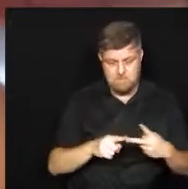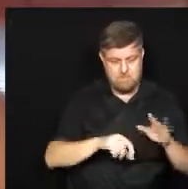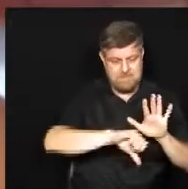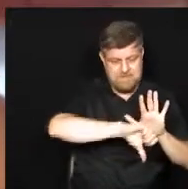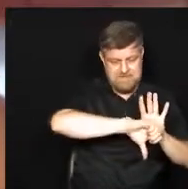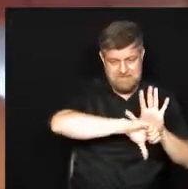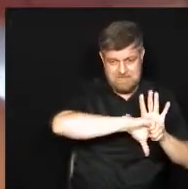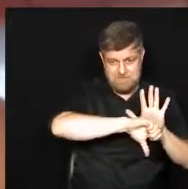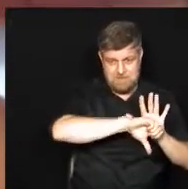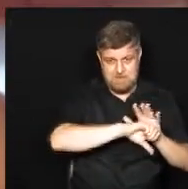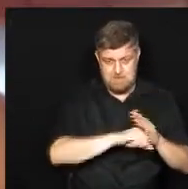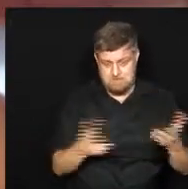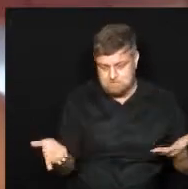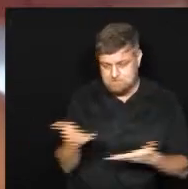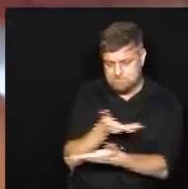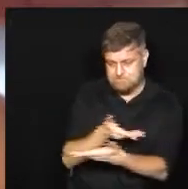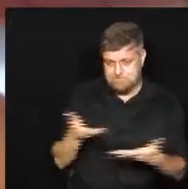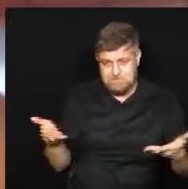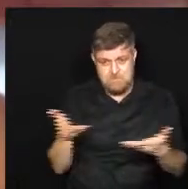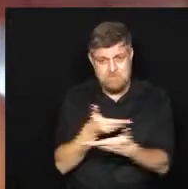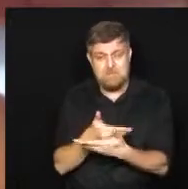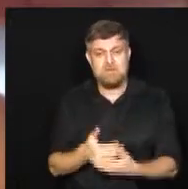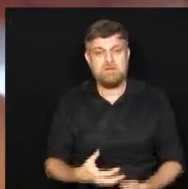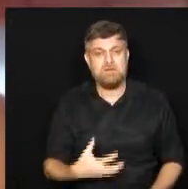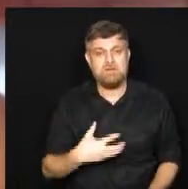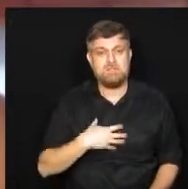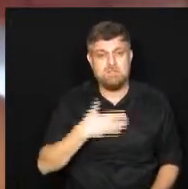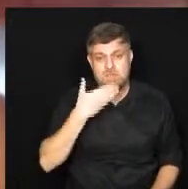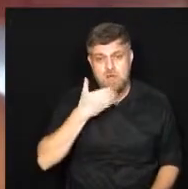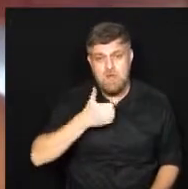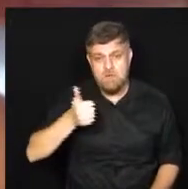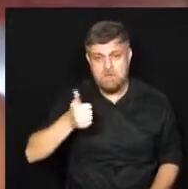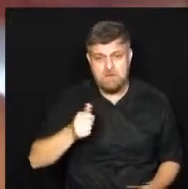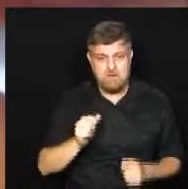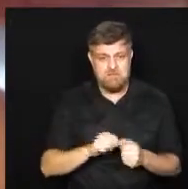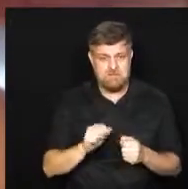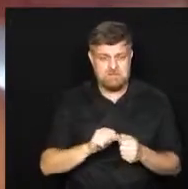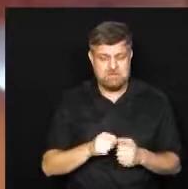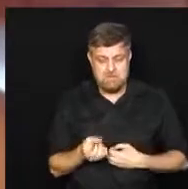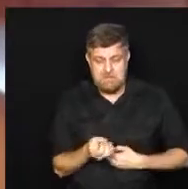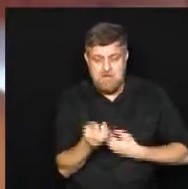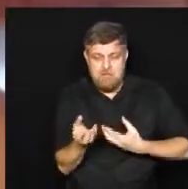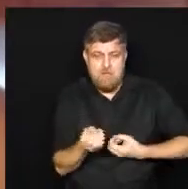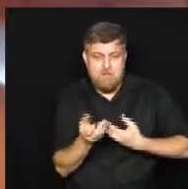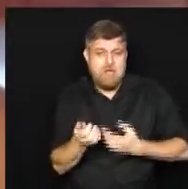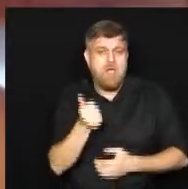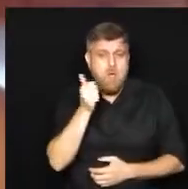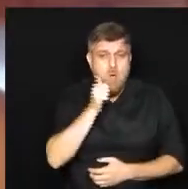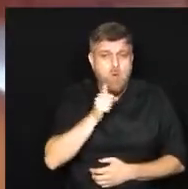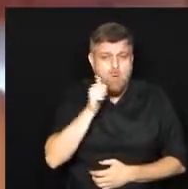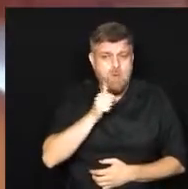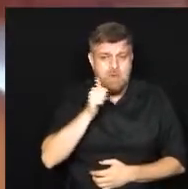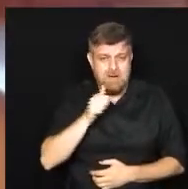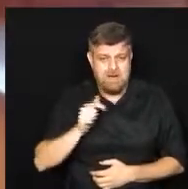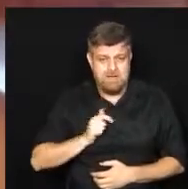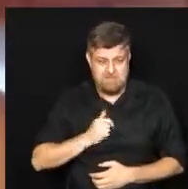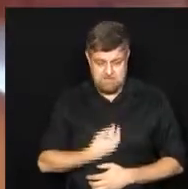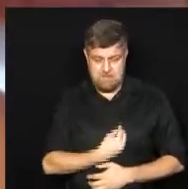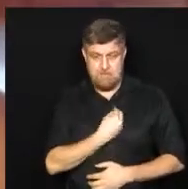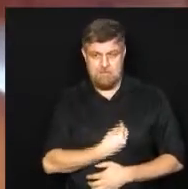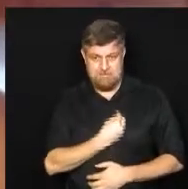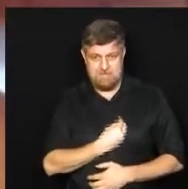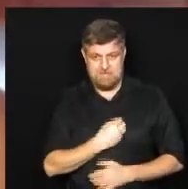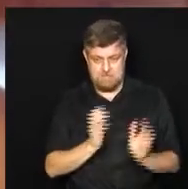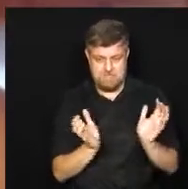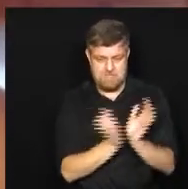vara especializada, a melhor forma eu quero reproduzir aqui o relato de uma mulher que esteve na Comissão da Mulher,